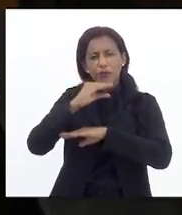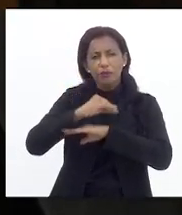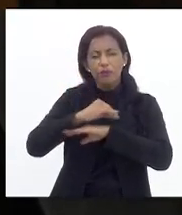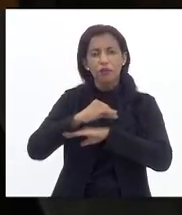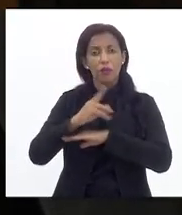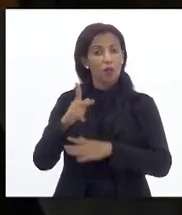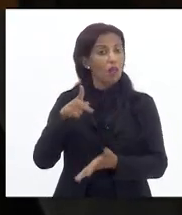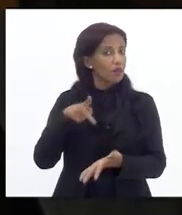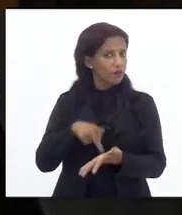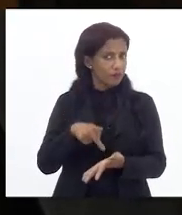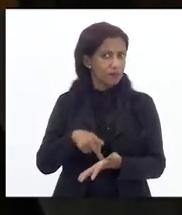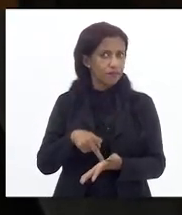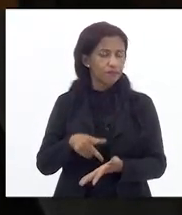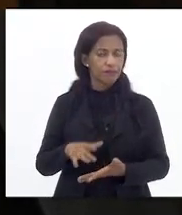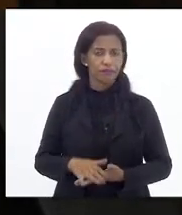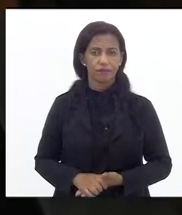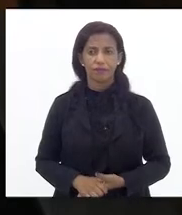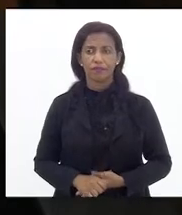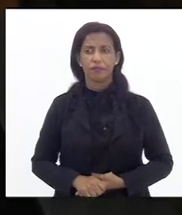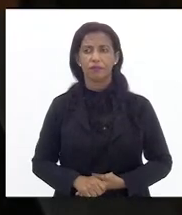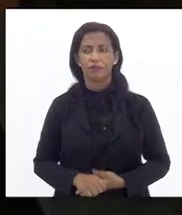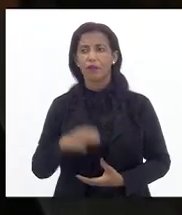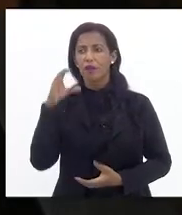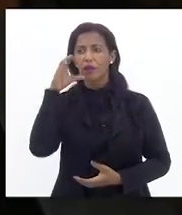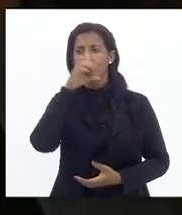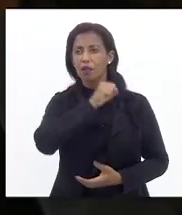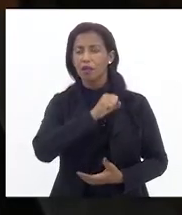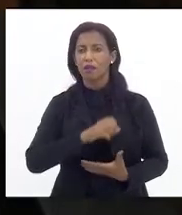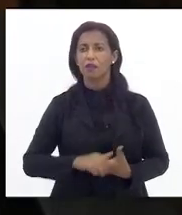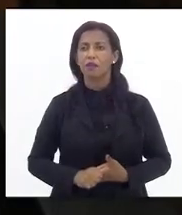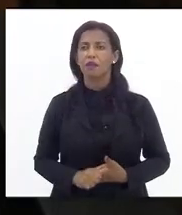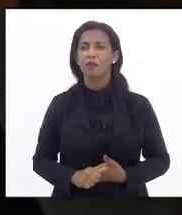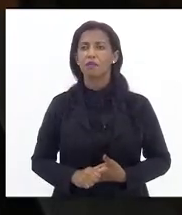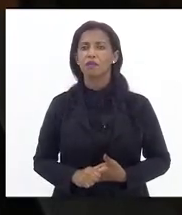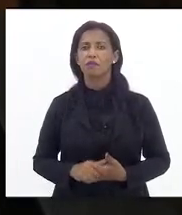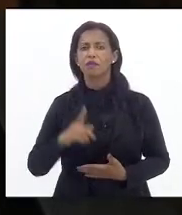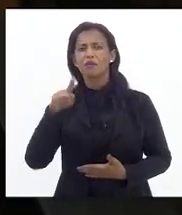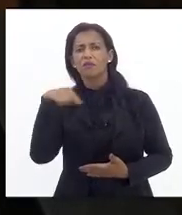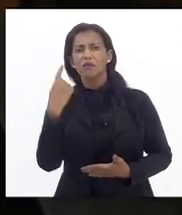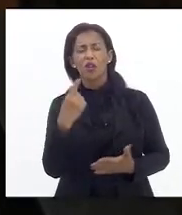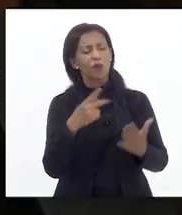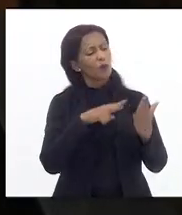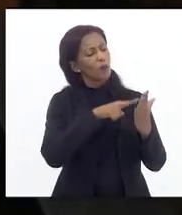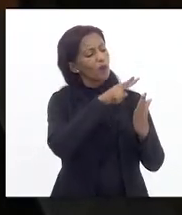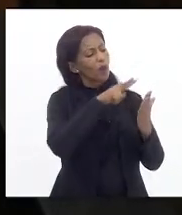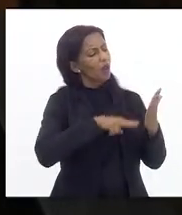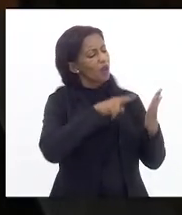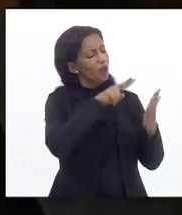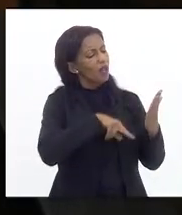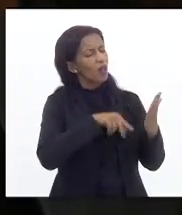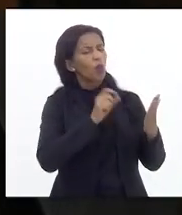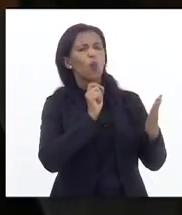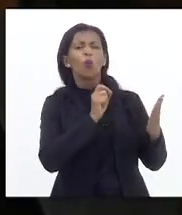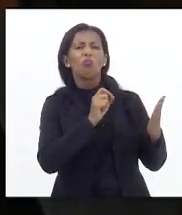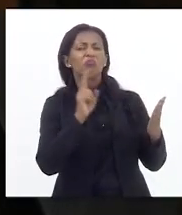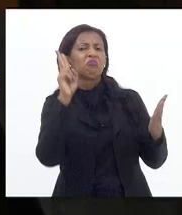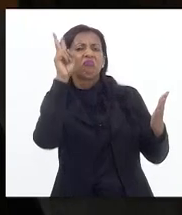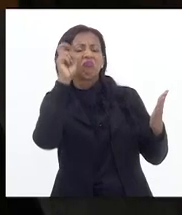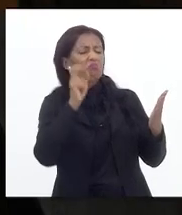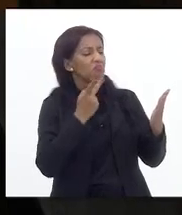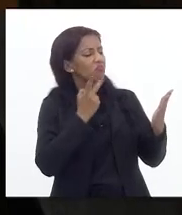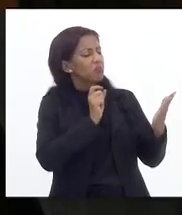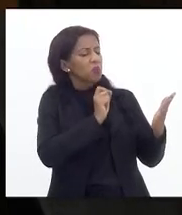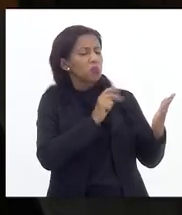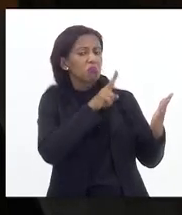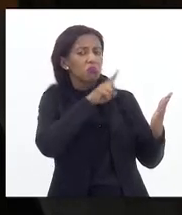é uma realidade Oi e aí rapidamente nós fomos vendo nos apropriando do que se tratava